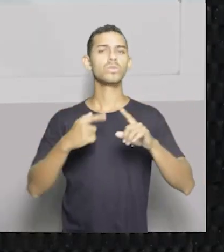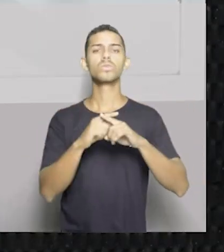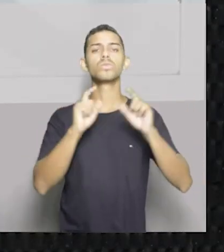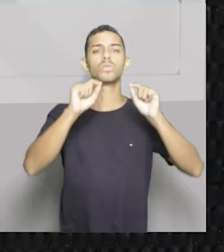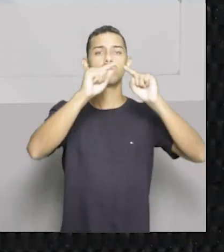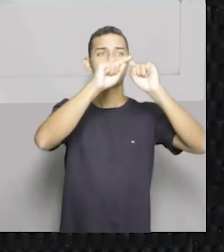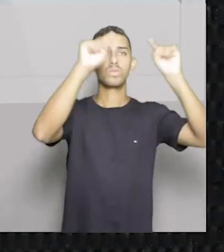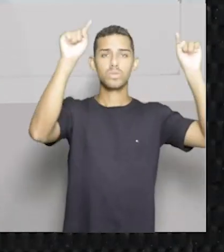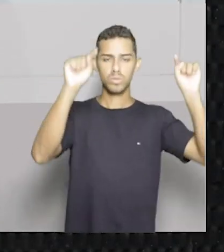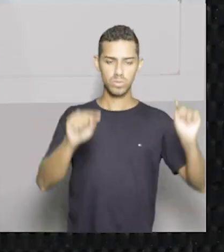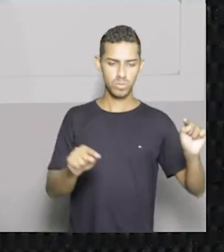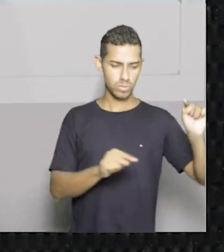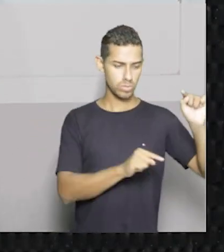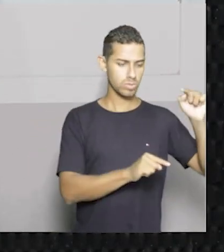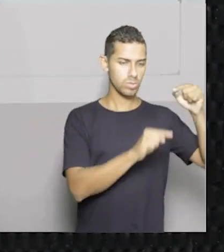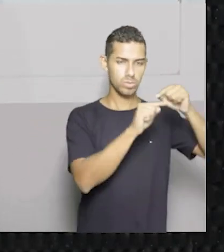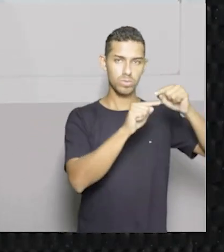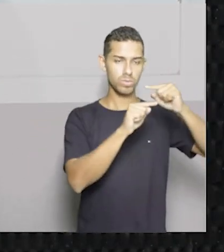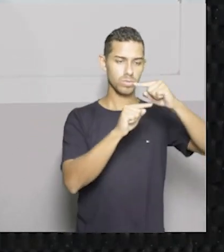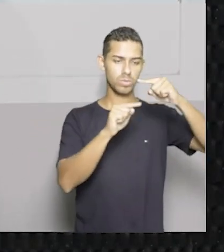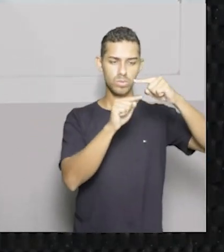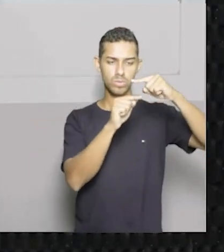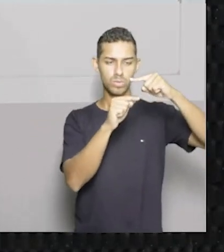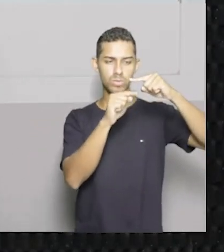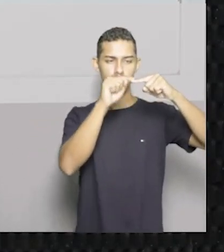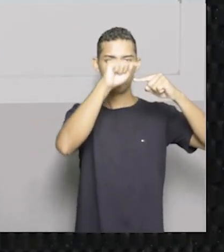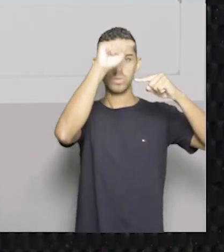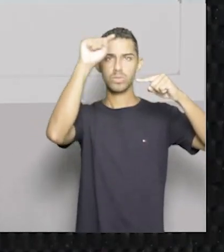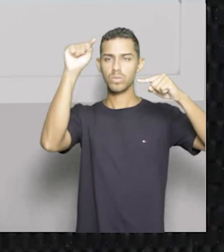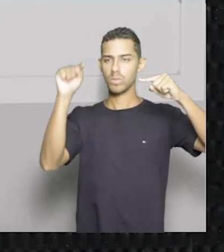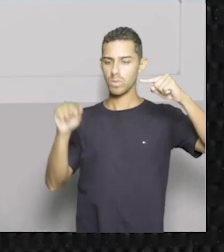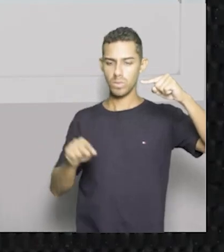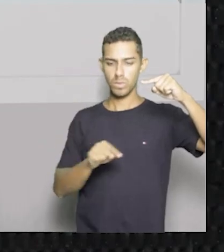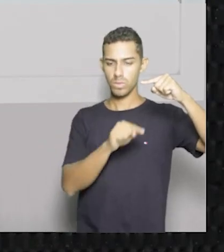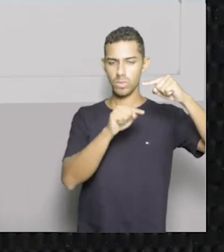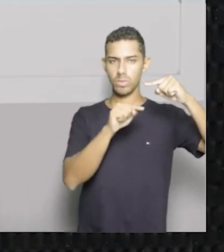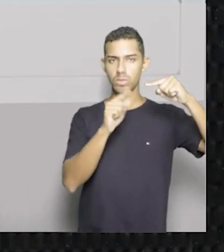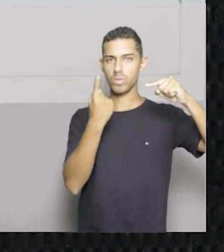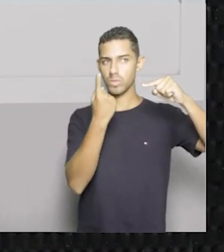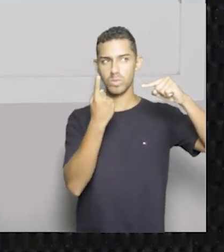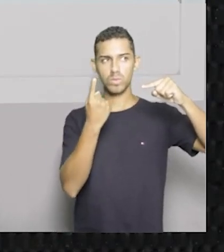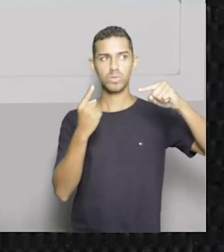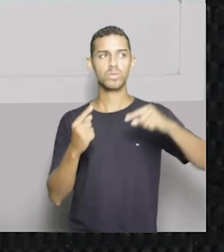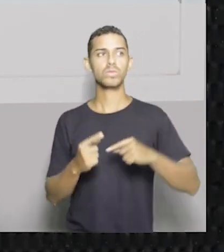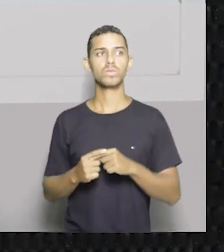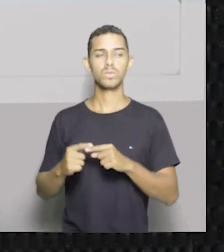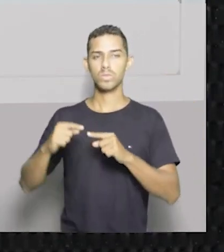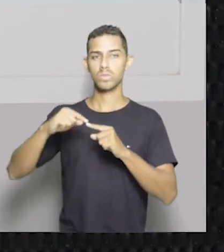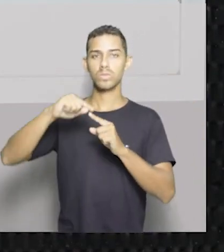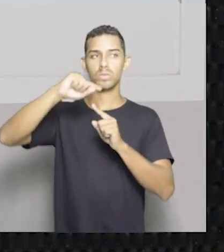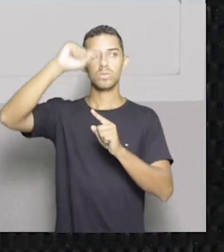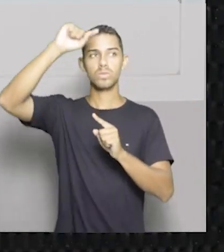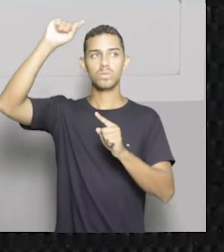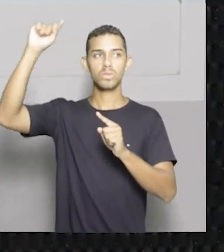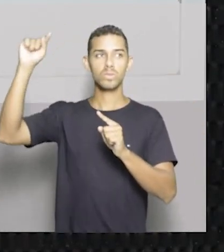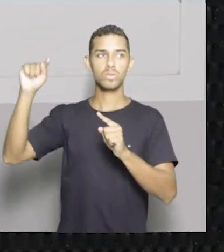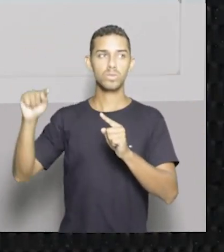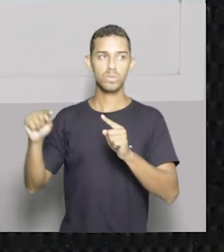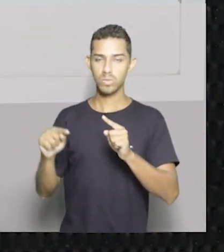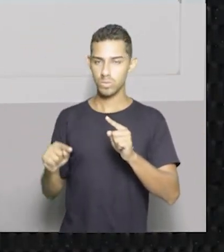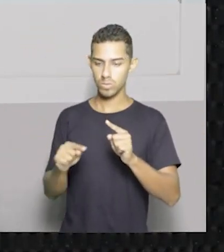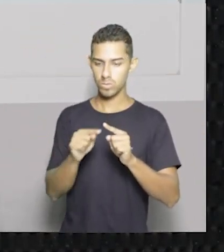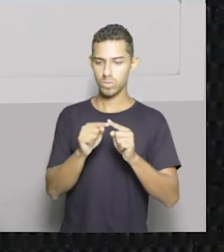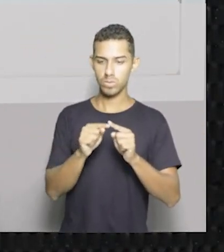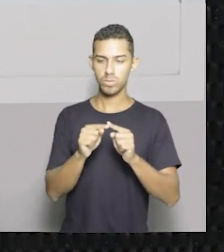malha? É um trecho fechado do circuito, percorrido por corrente, ó. Aqui eu tenho um trecho fechado, aqui eu tenho